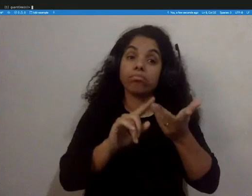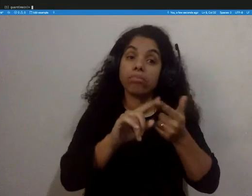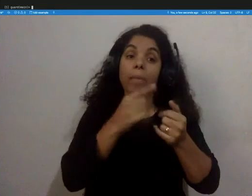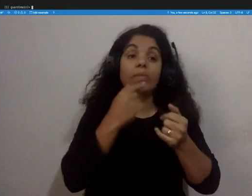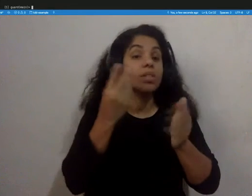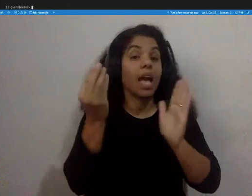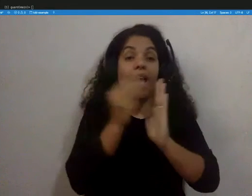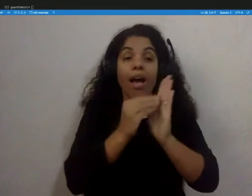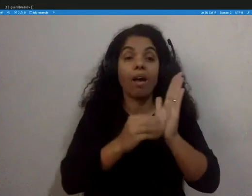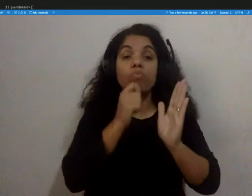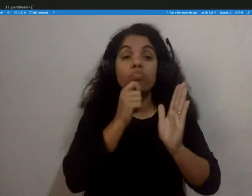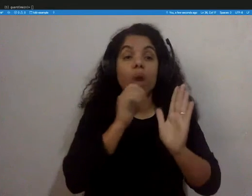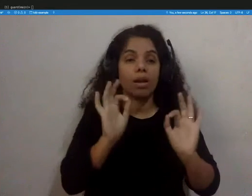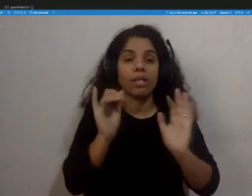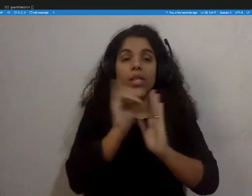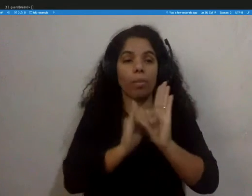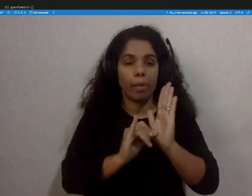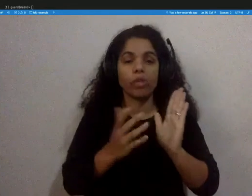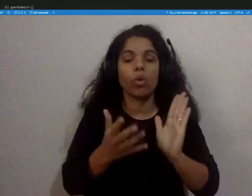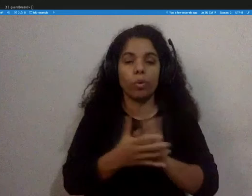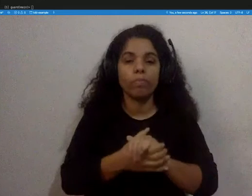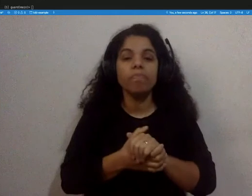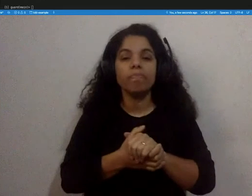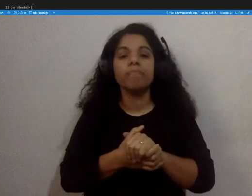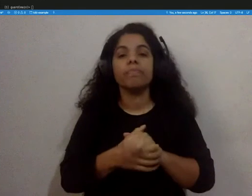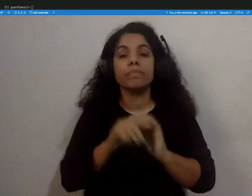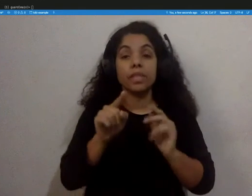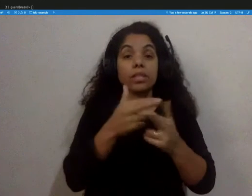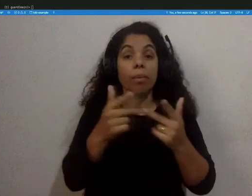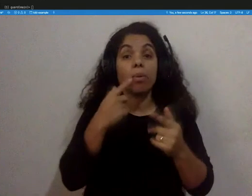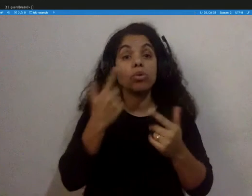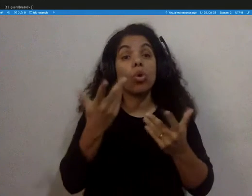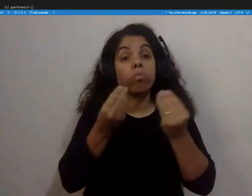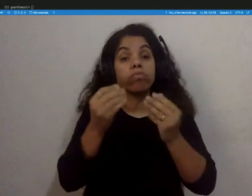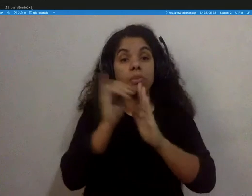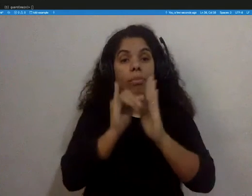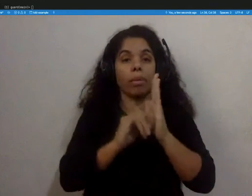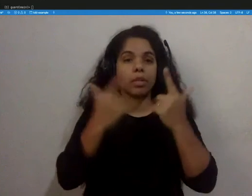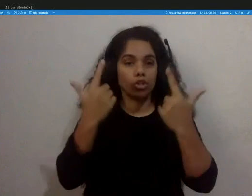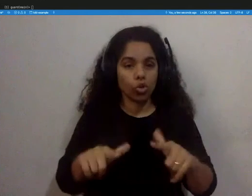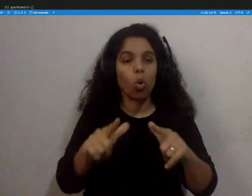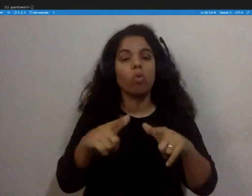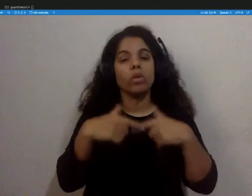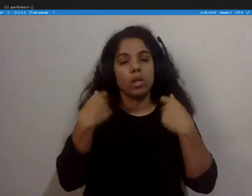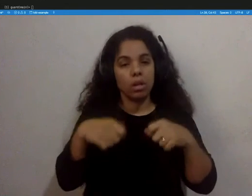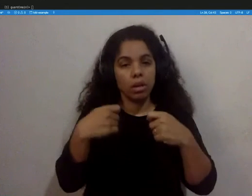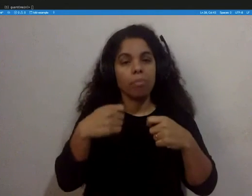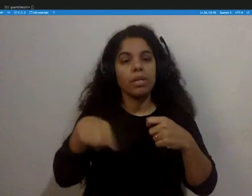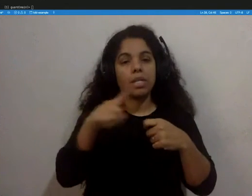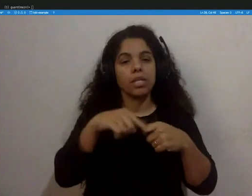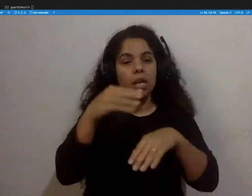ainda. Então, esse é um ponto. E aí, como que eu vou implementar? De novo, eu preciso